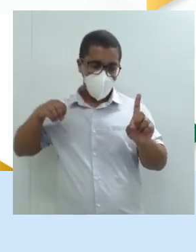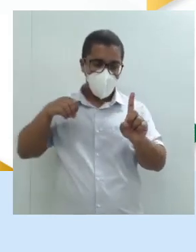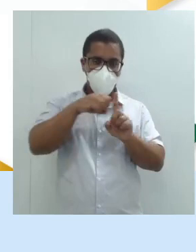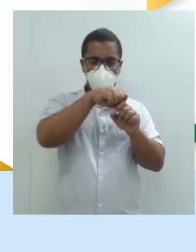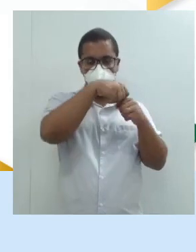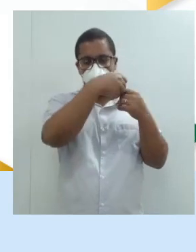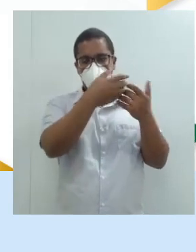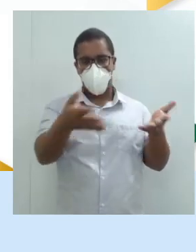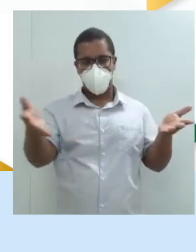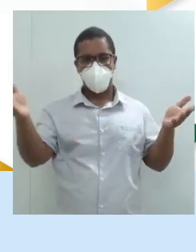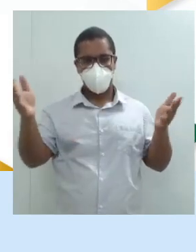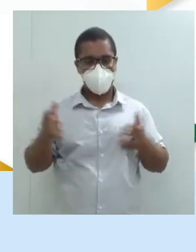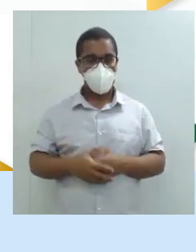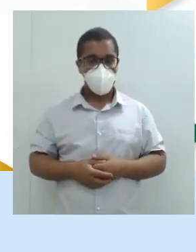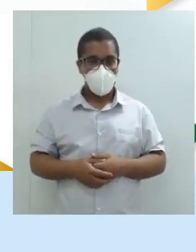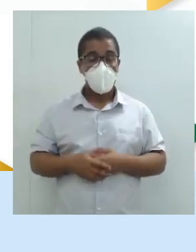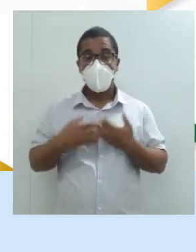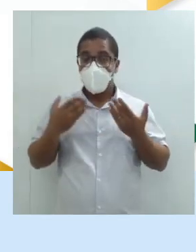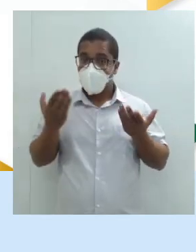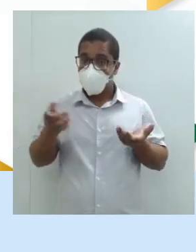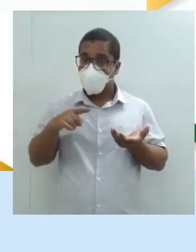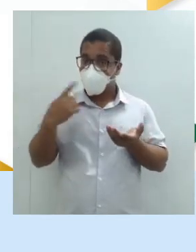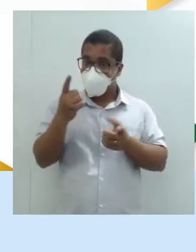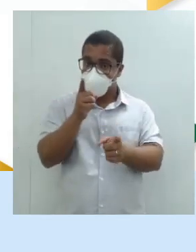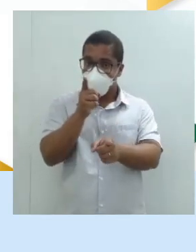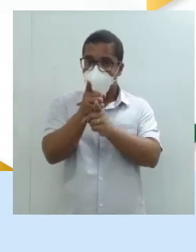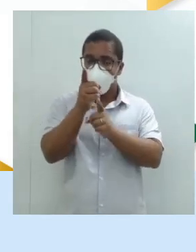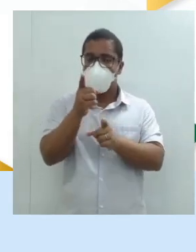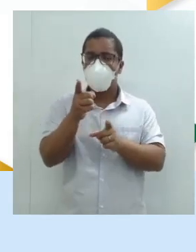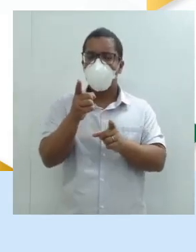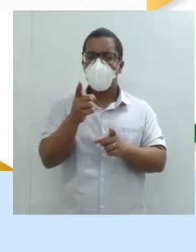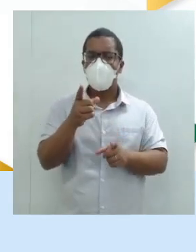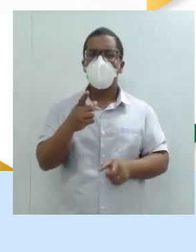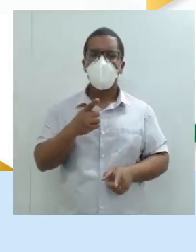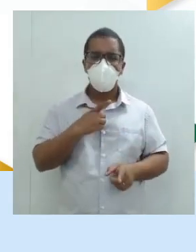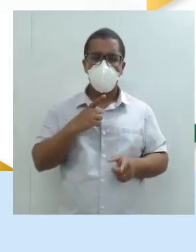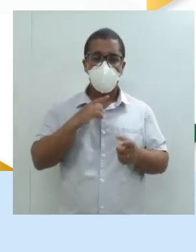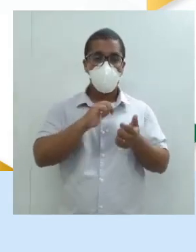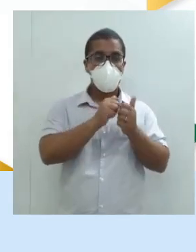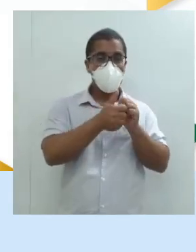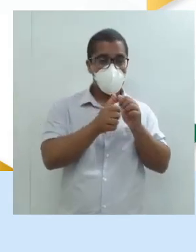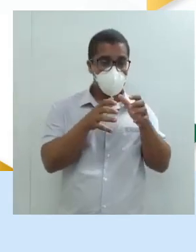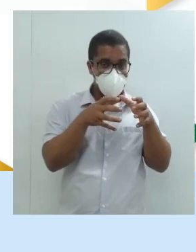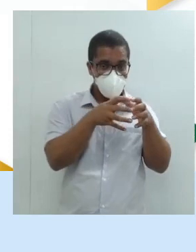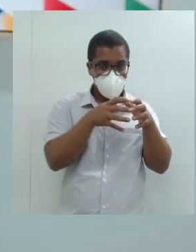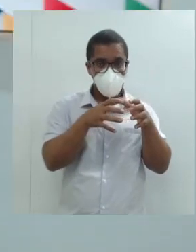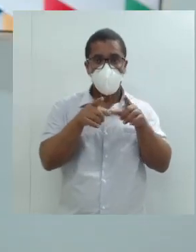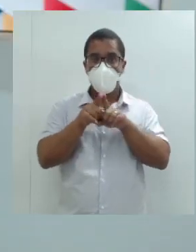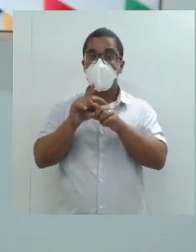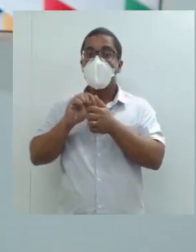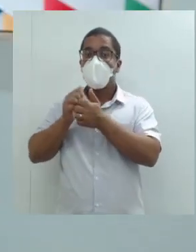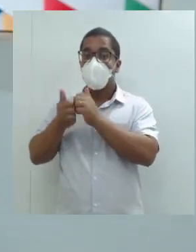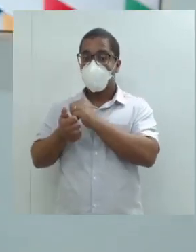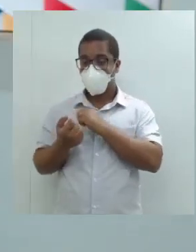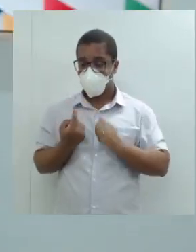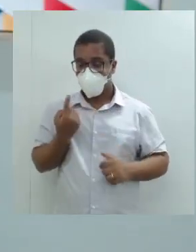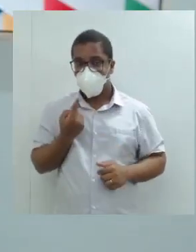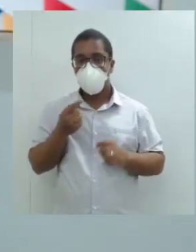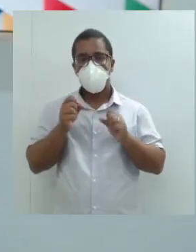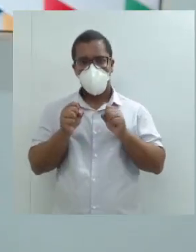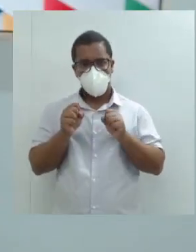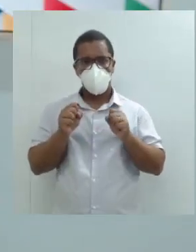Entendido até aí? Então a gente observa que tanto esportes coletivos como os individuais podem ser os